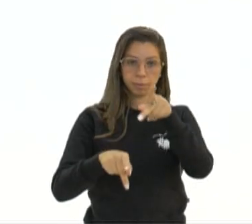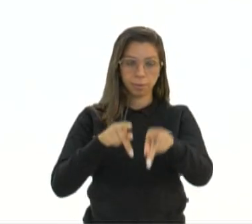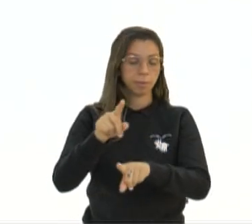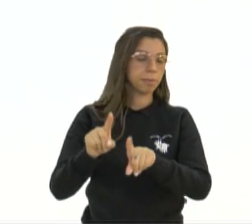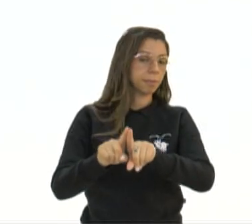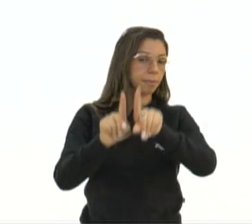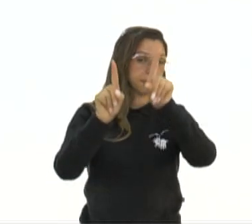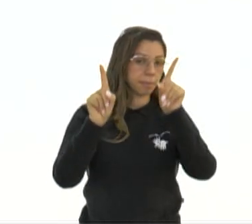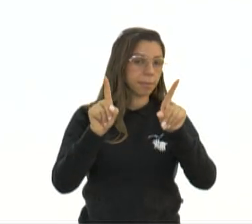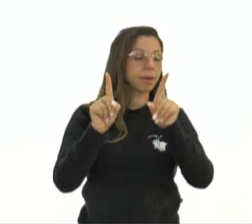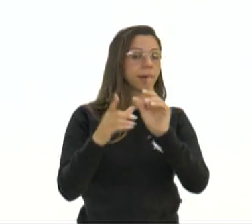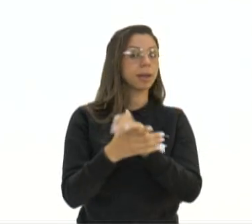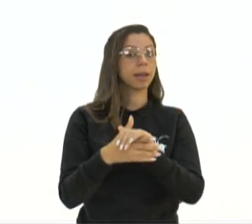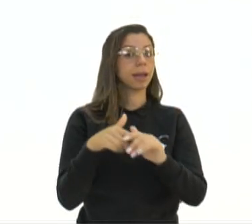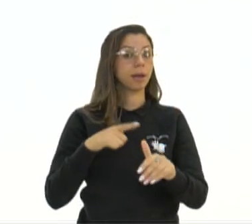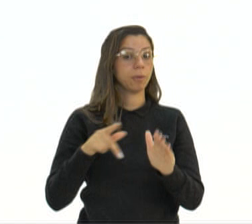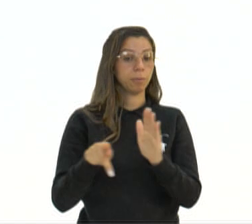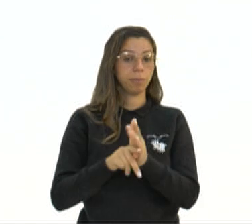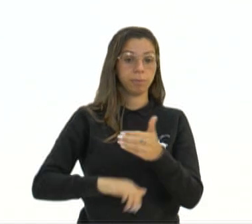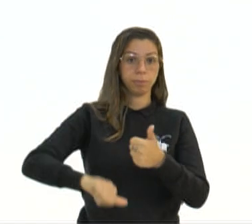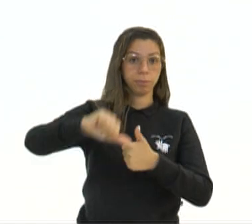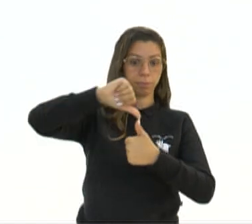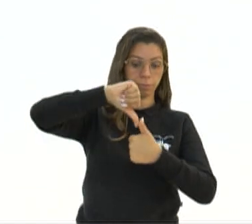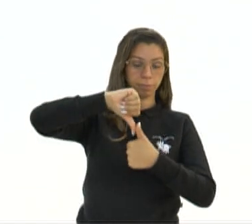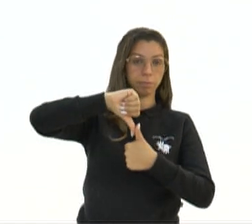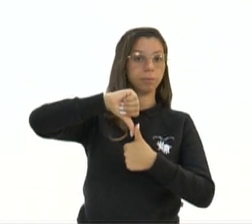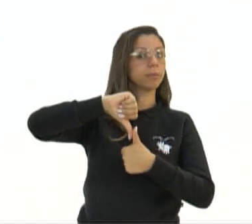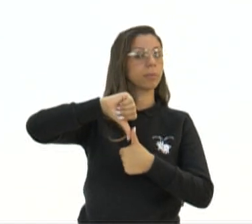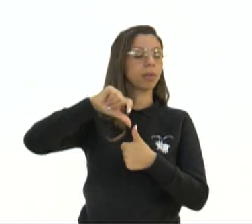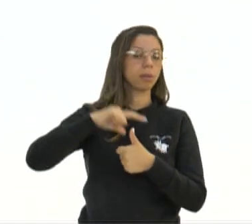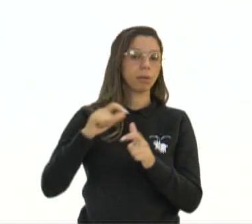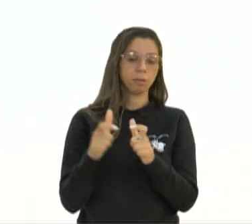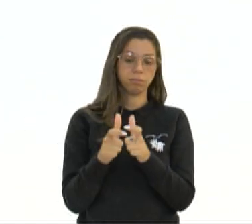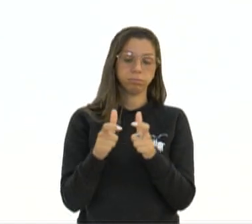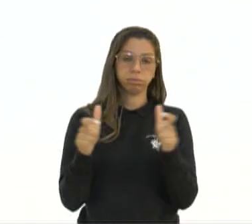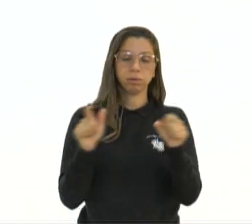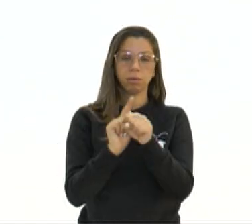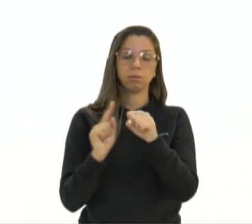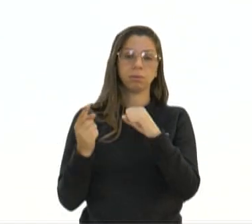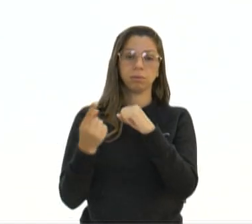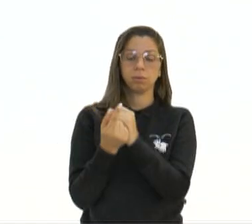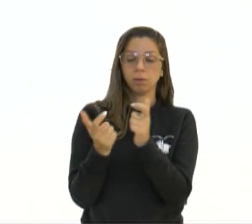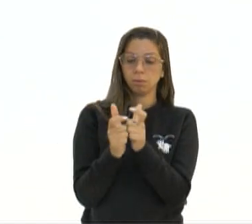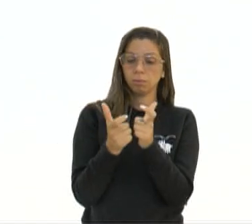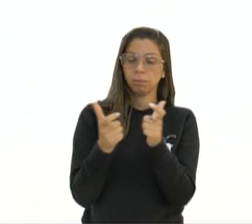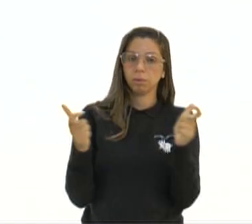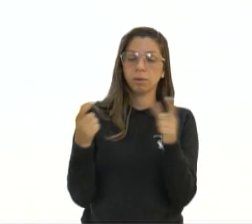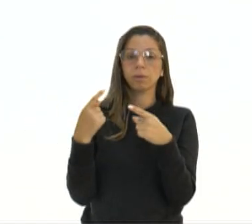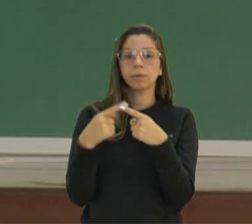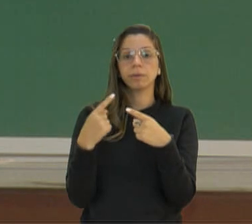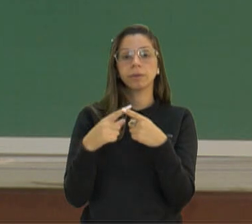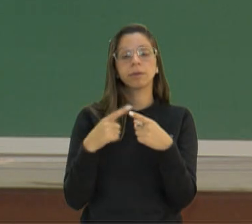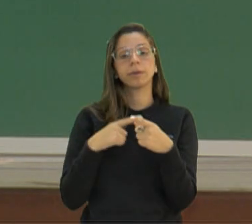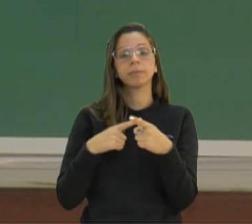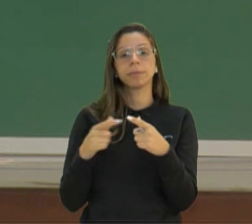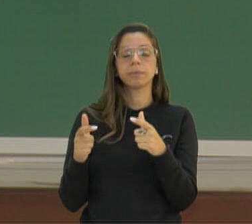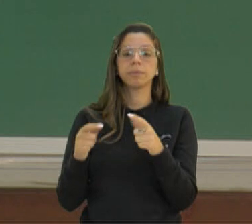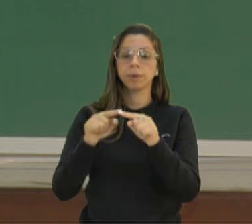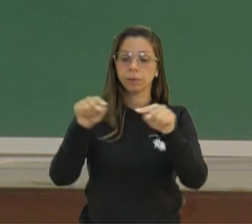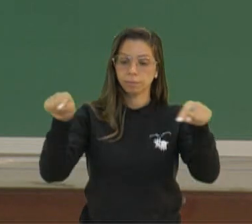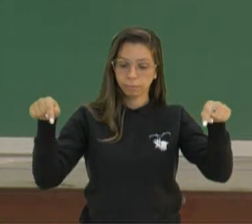mas da América Central, que tem uma alta densidade demográfica devido ao tamanho reduzido do seu